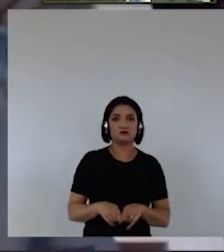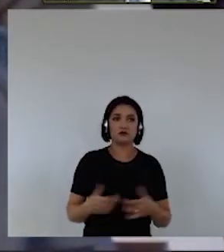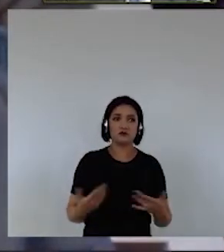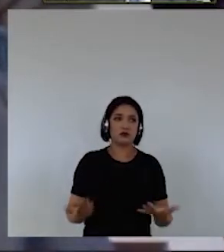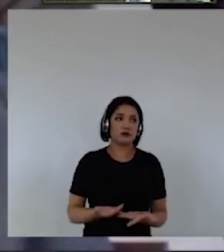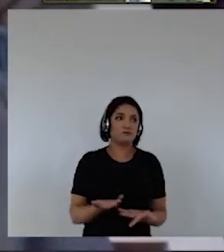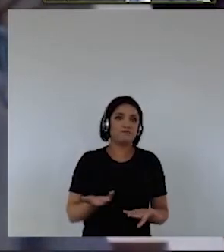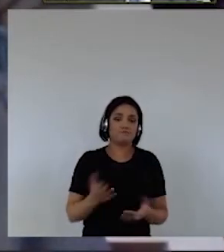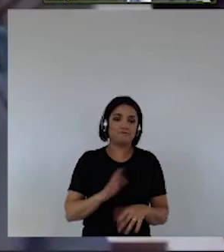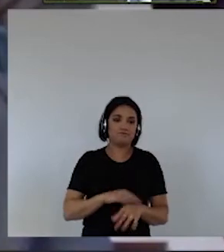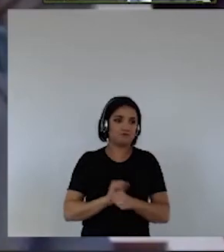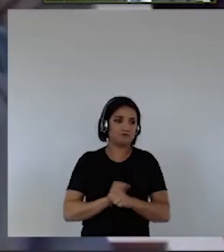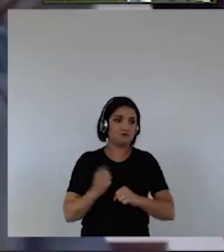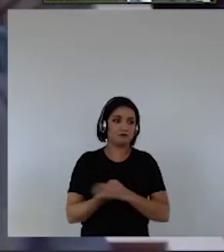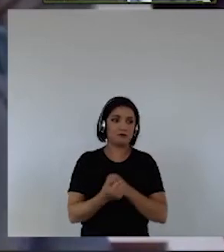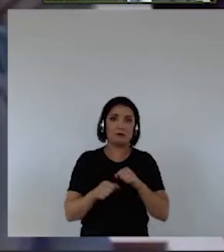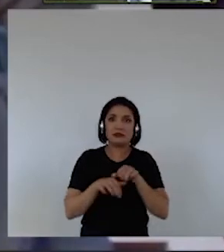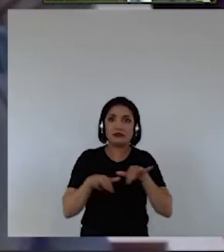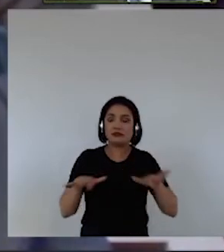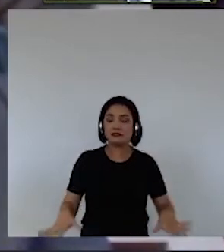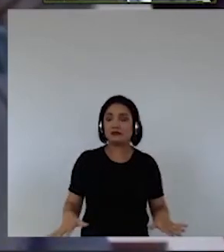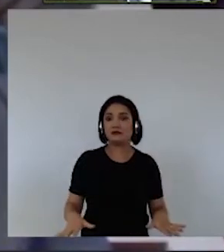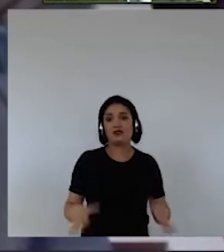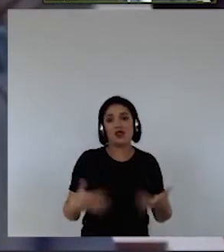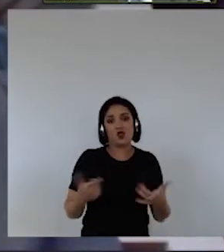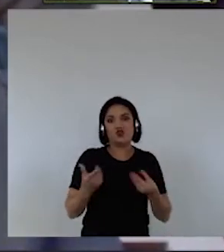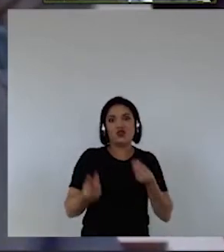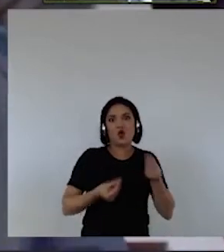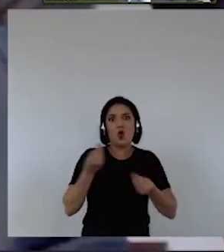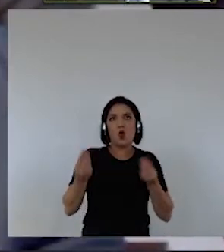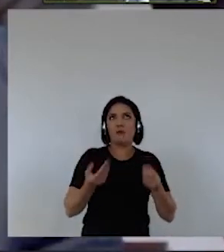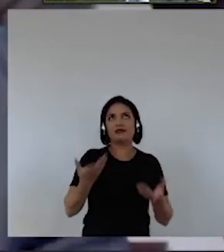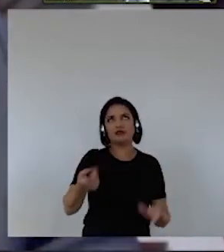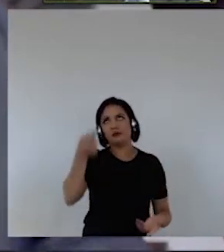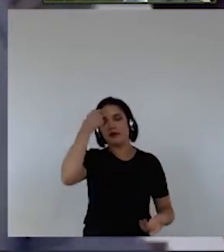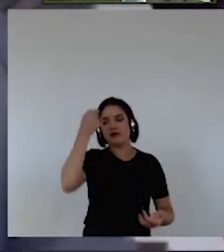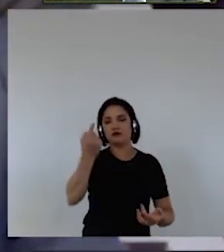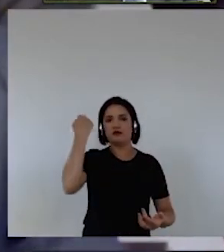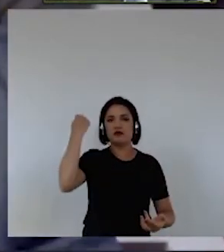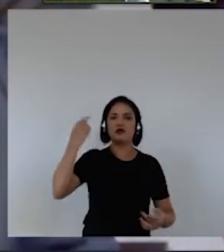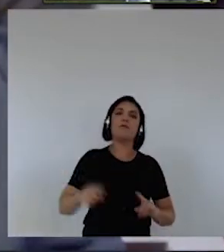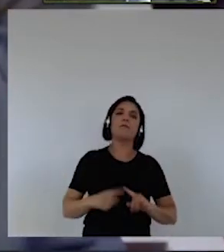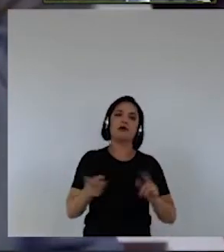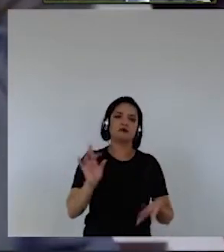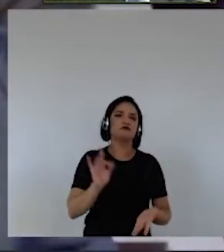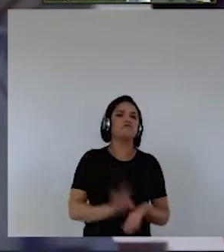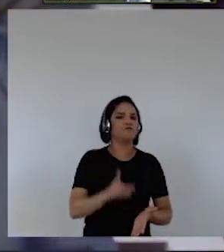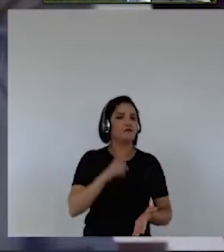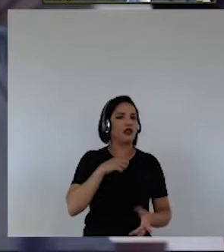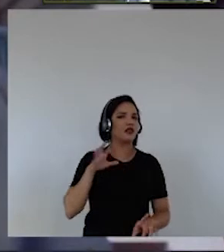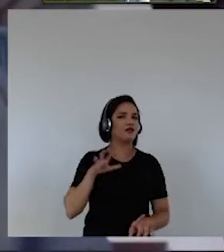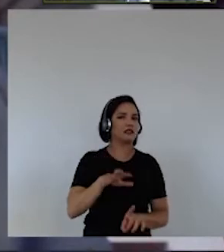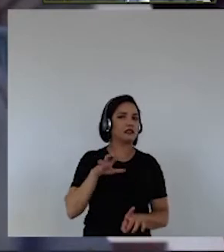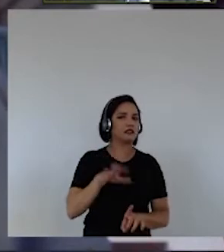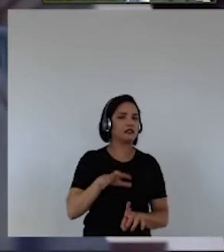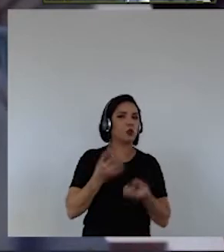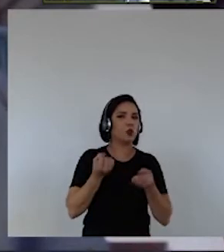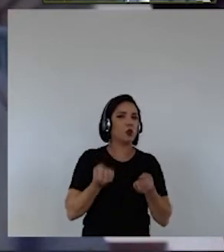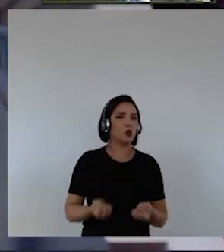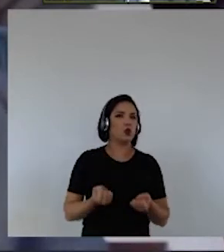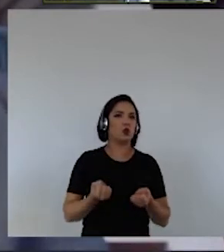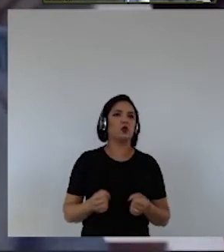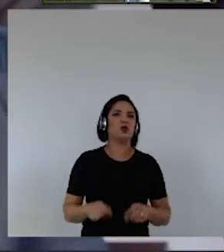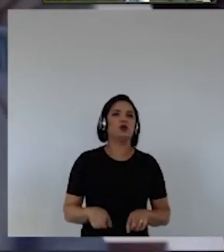pandemia, infelizmente, a pandemia é extraordinária e imprevisível e realmente tem impactos no custo